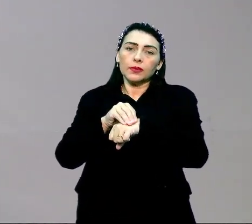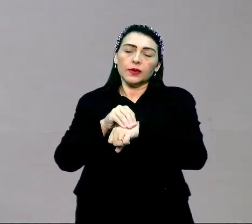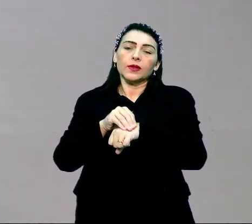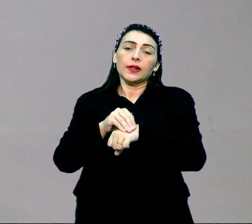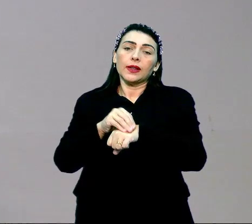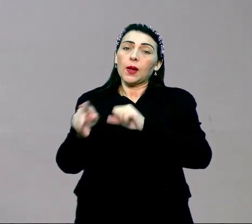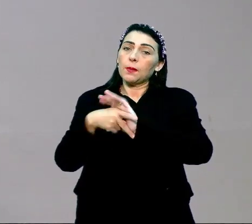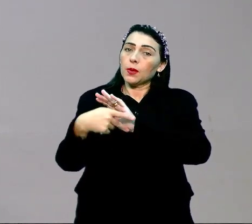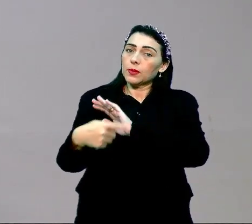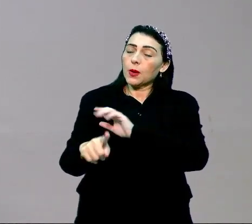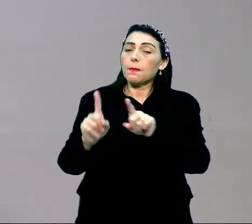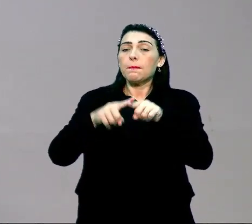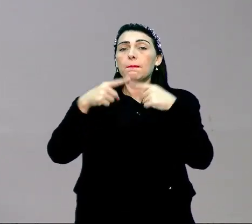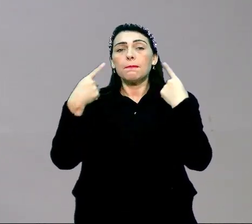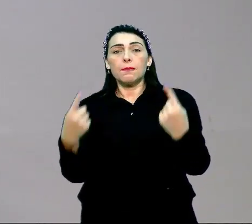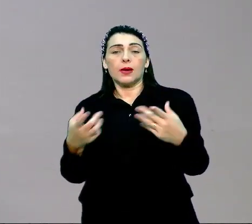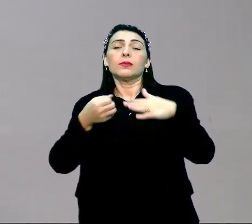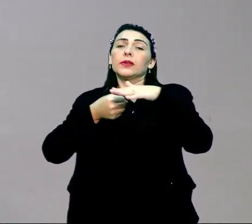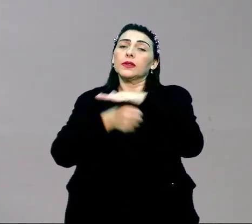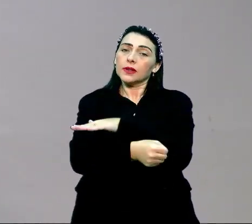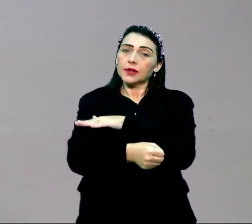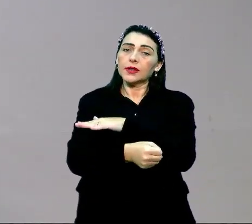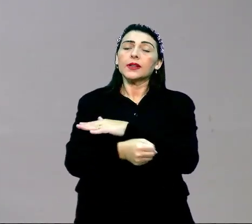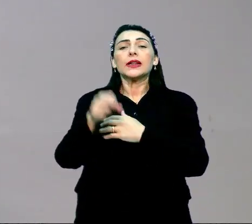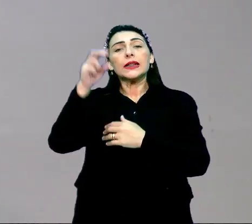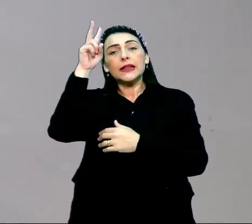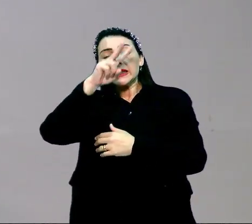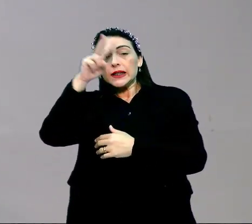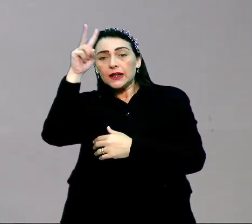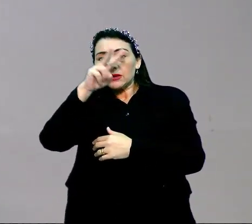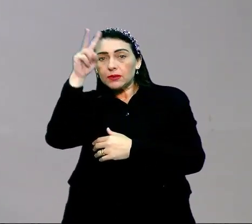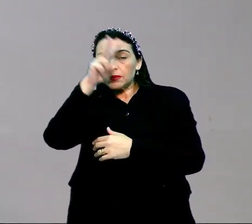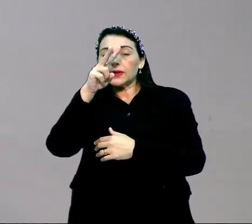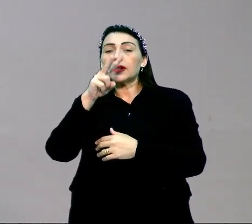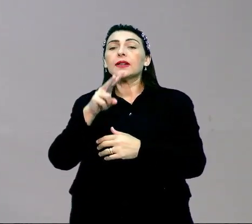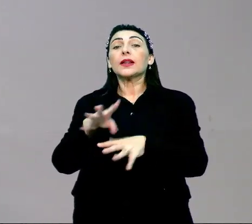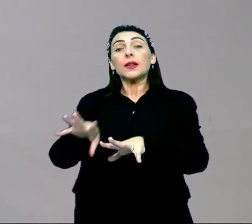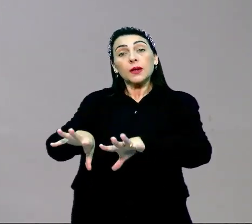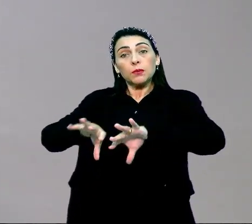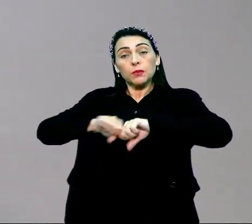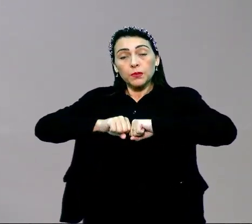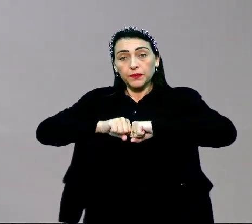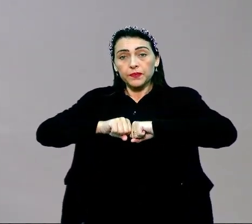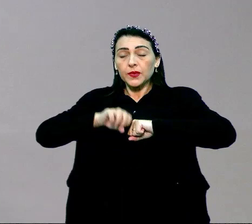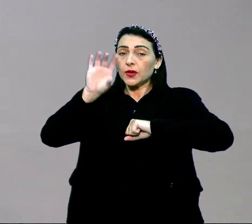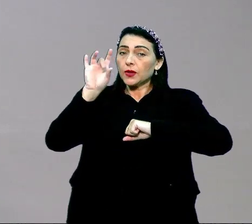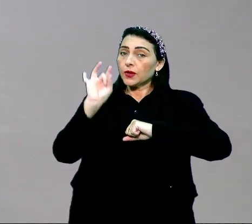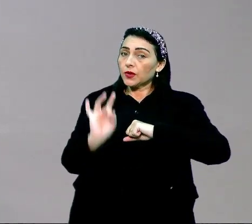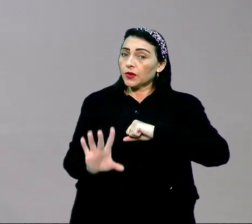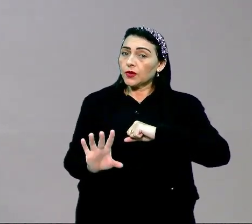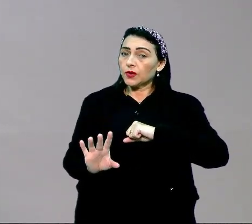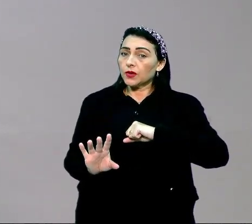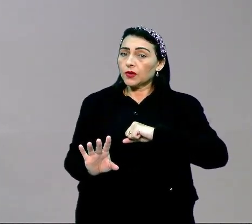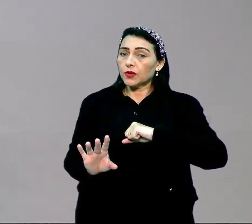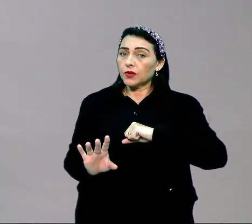era seu, mas que passa a ser inserido. Vale ressaltar que esse aspecto da apropriação, ele só é